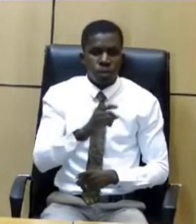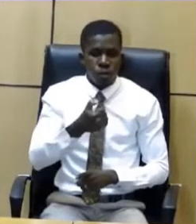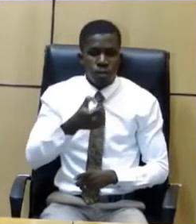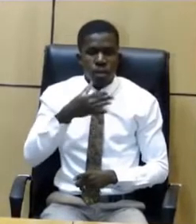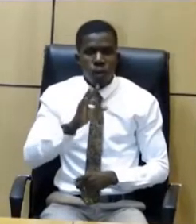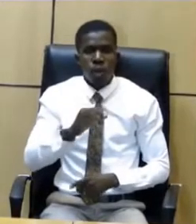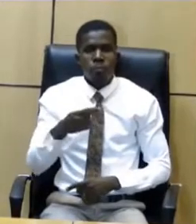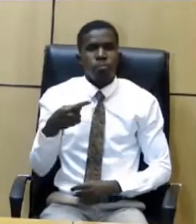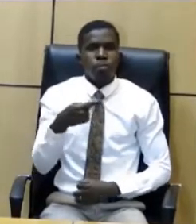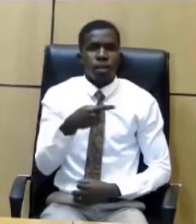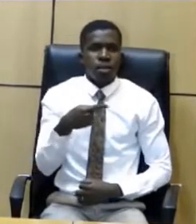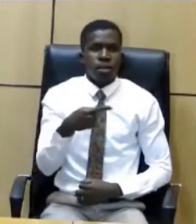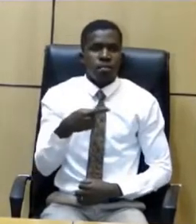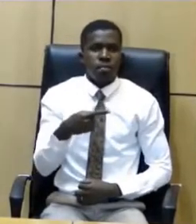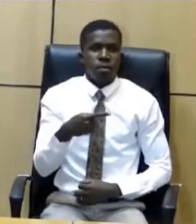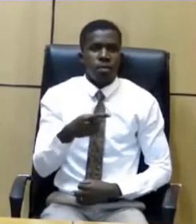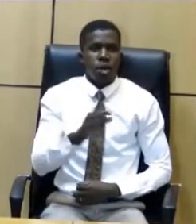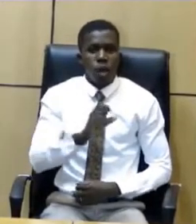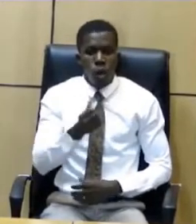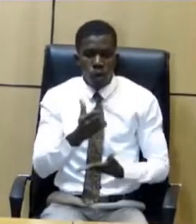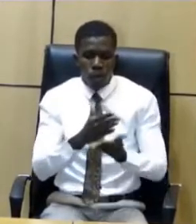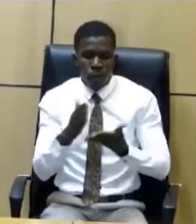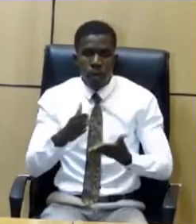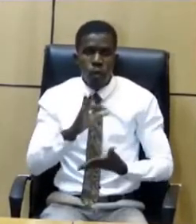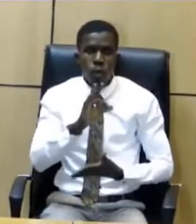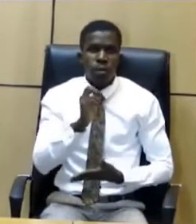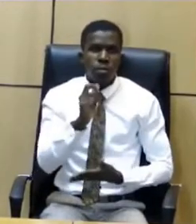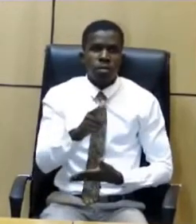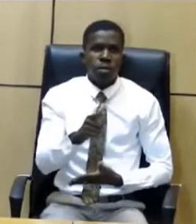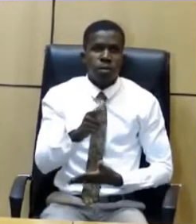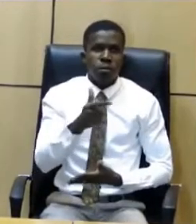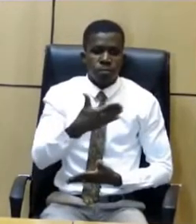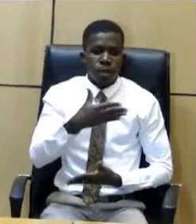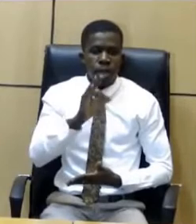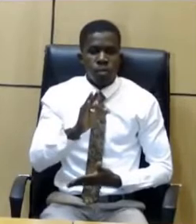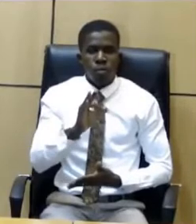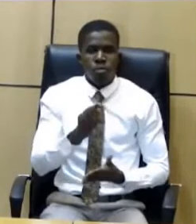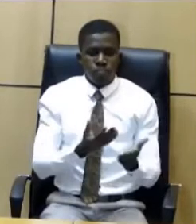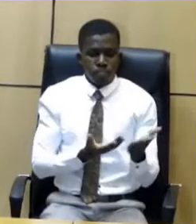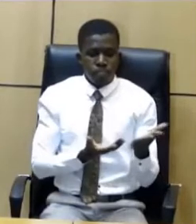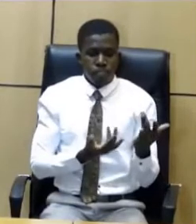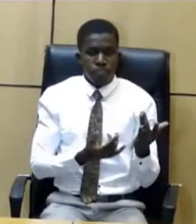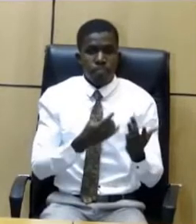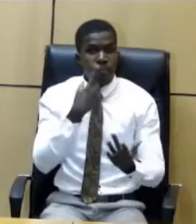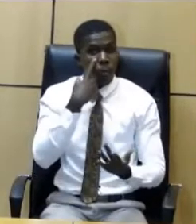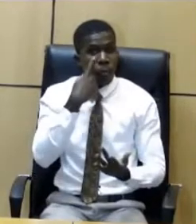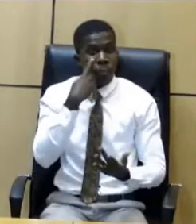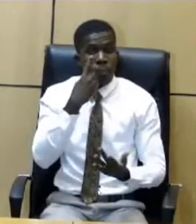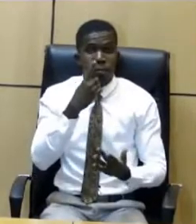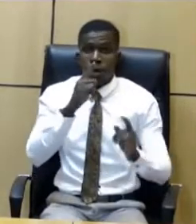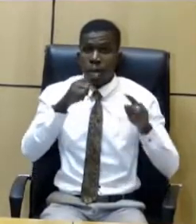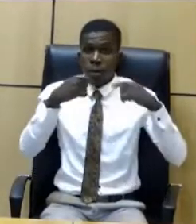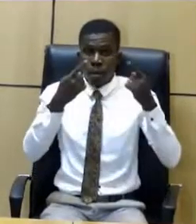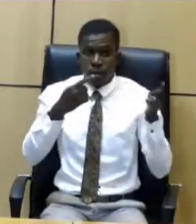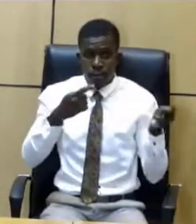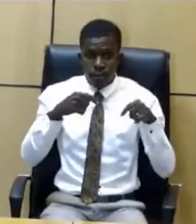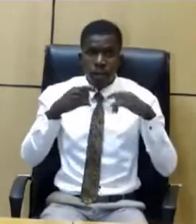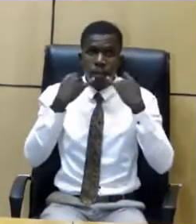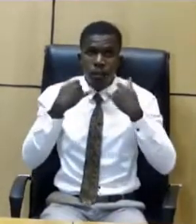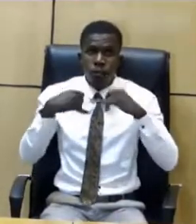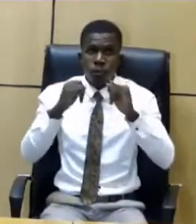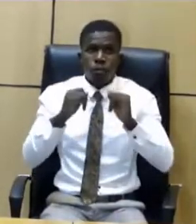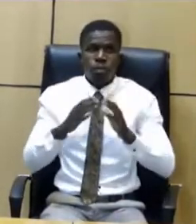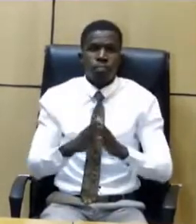15.654 negativas e 4.014 amostras em processamento. Em termos